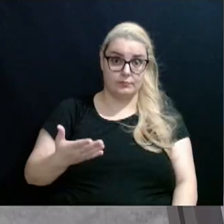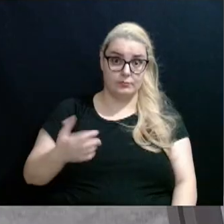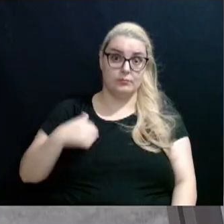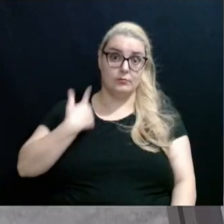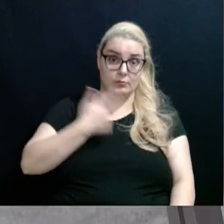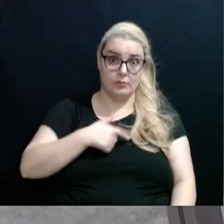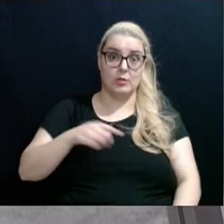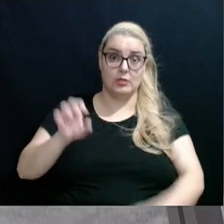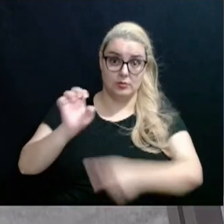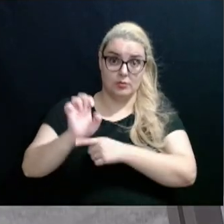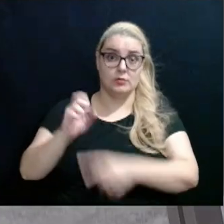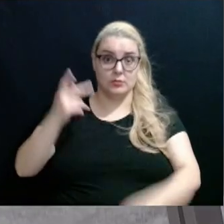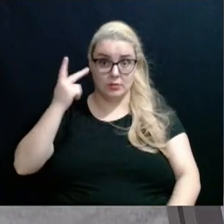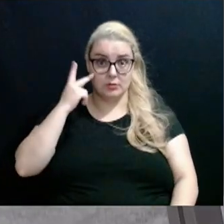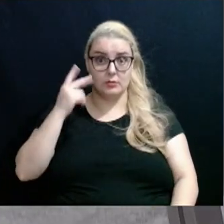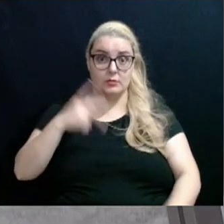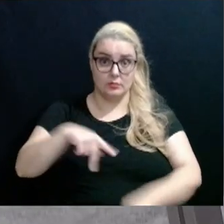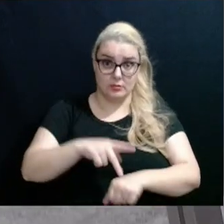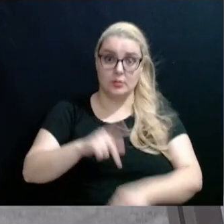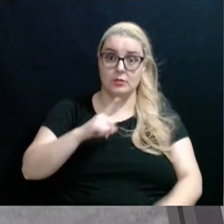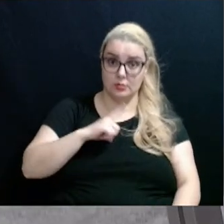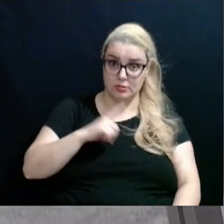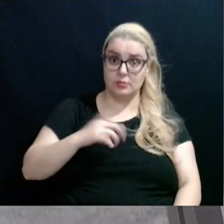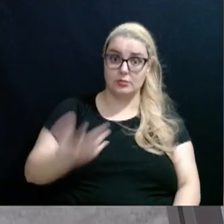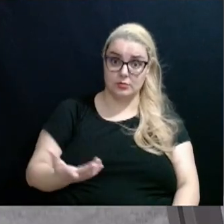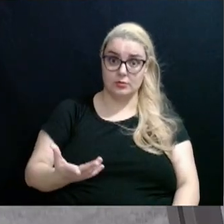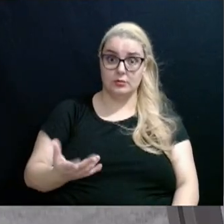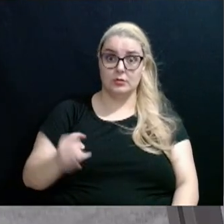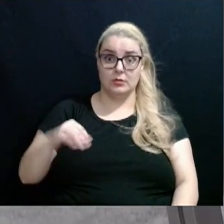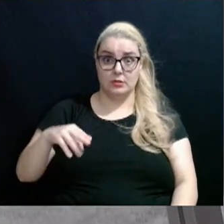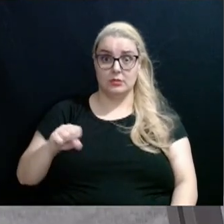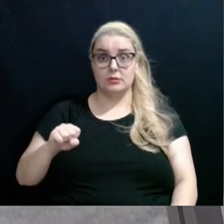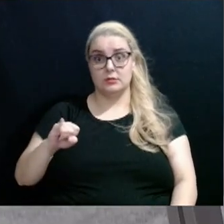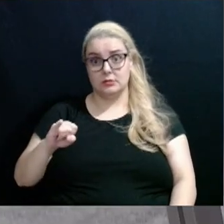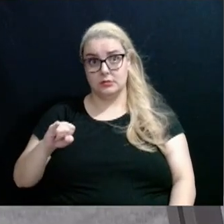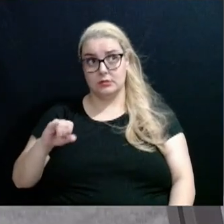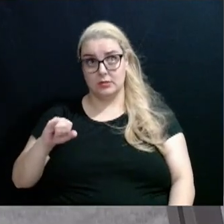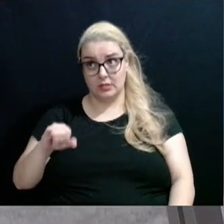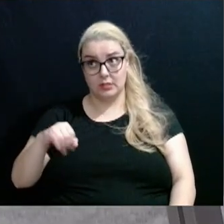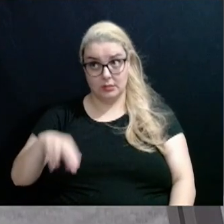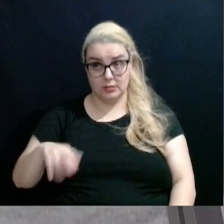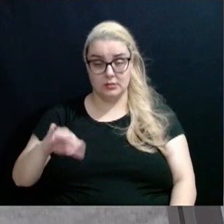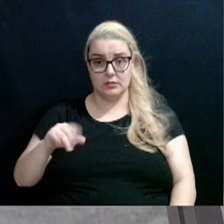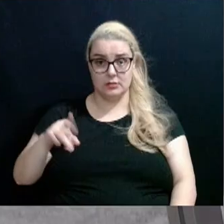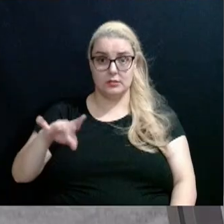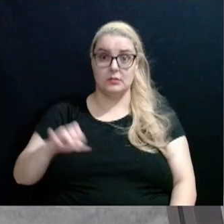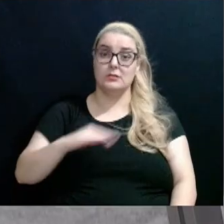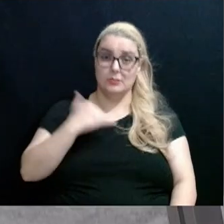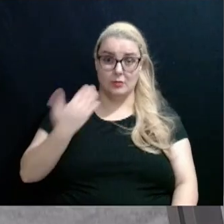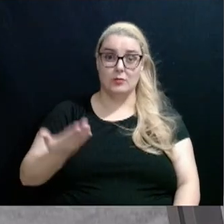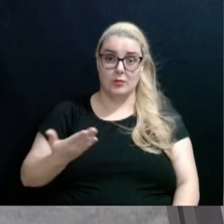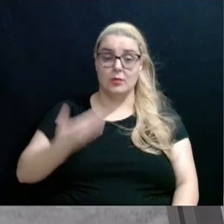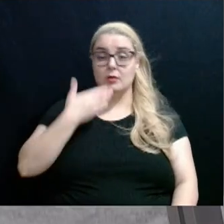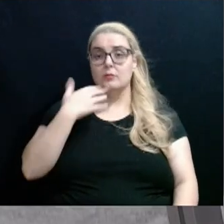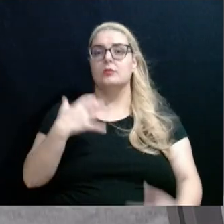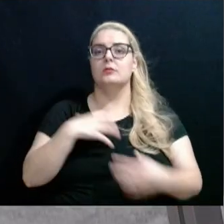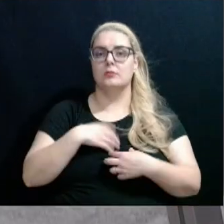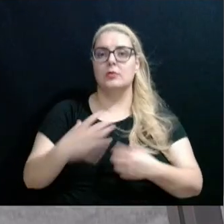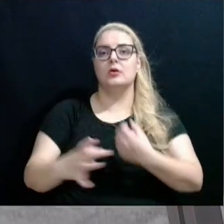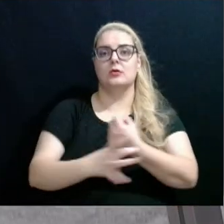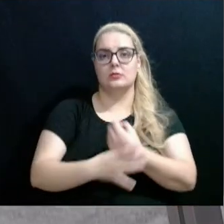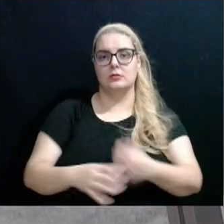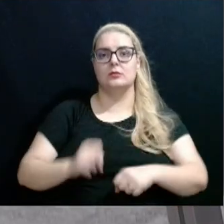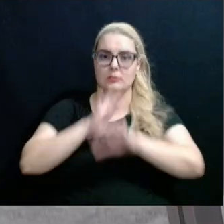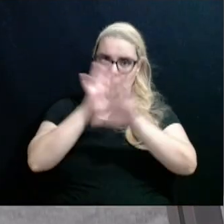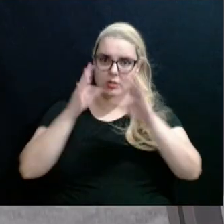de São Paulo e no país nós tivemos incidentes, infelizmente, inclusive com mortes. Isso vai melhorar a sensação de segurança e dar mais